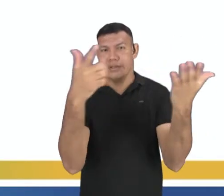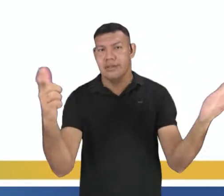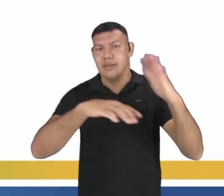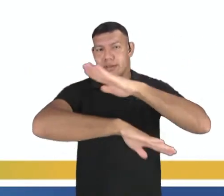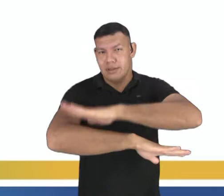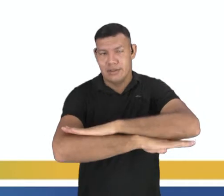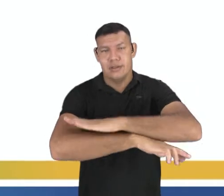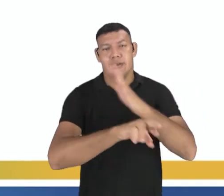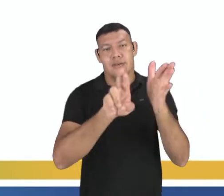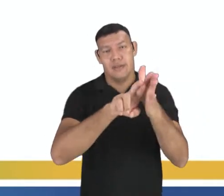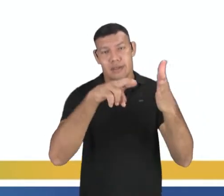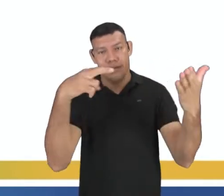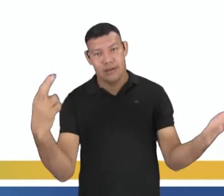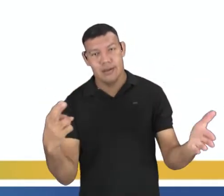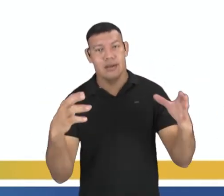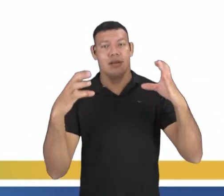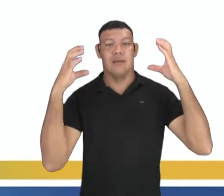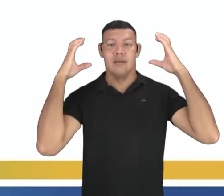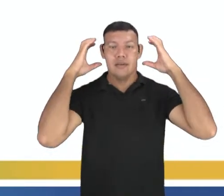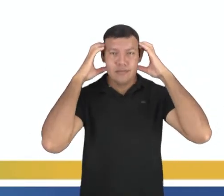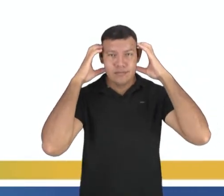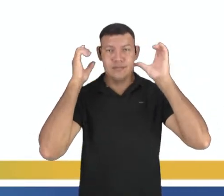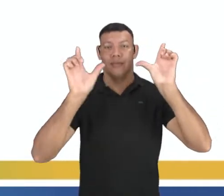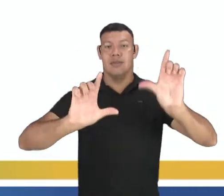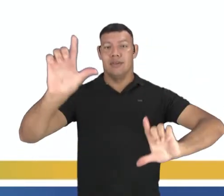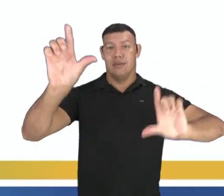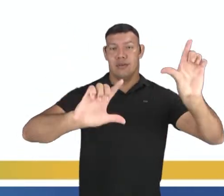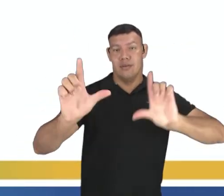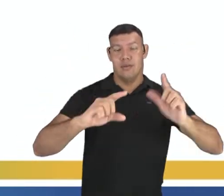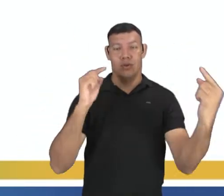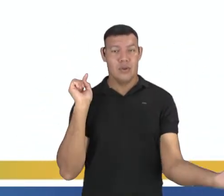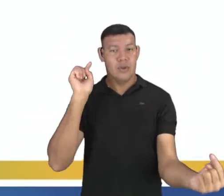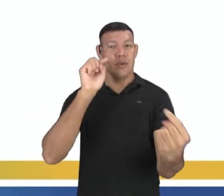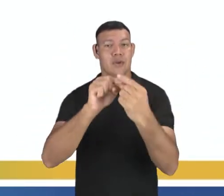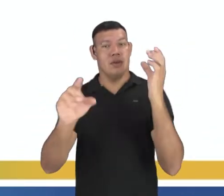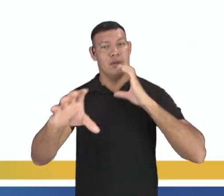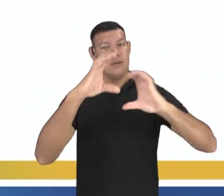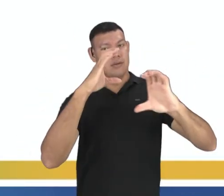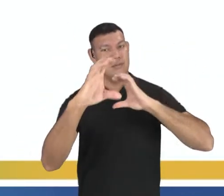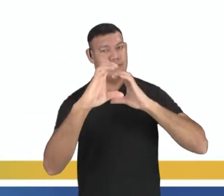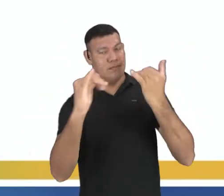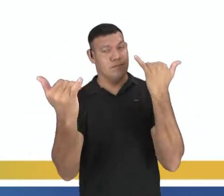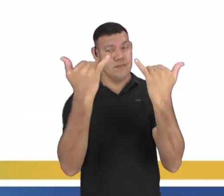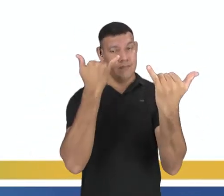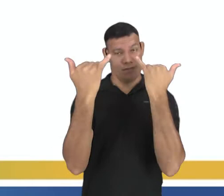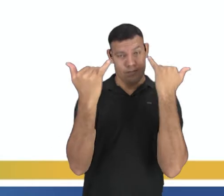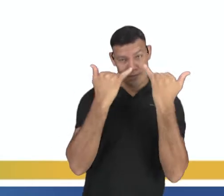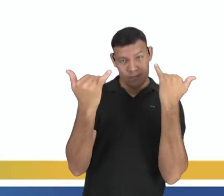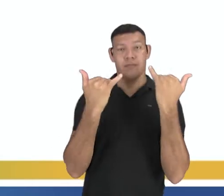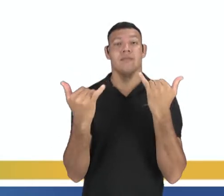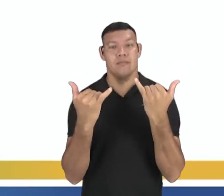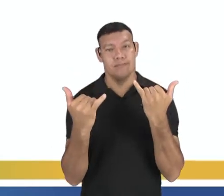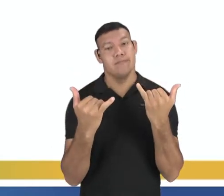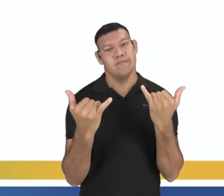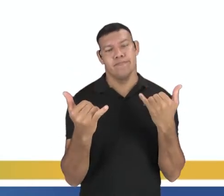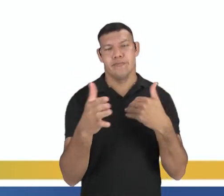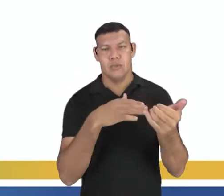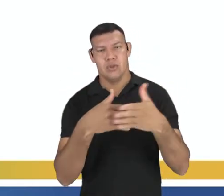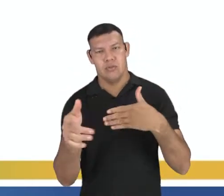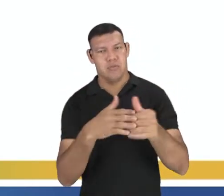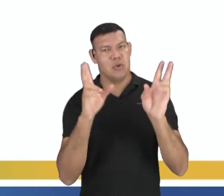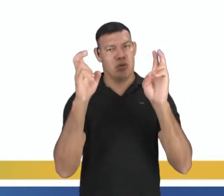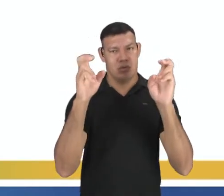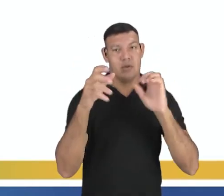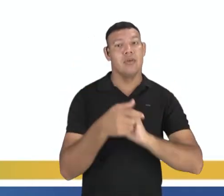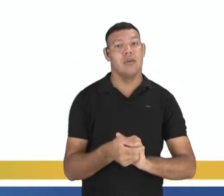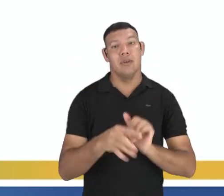rádios e televisão, os quais possuem o intuito de comunicar e informar sobre algo. Nos dias atuais, o texto jornalístico